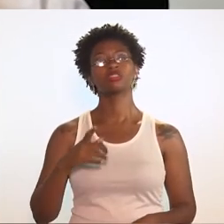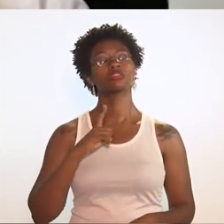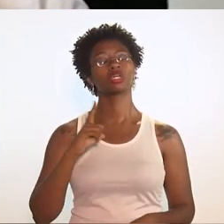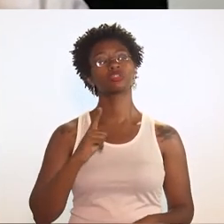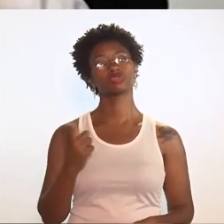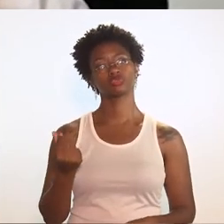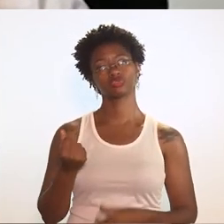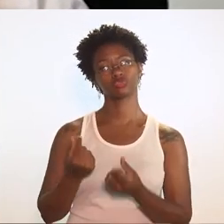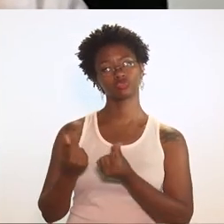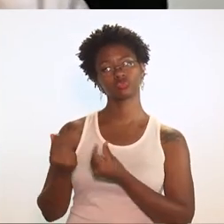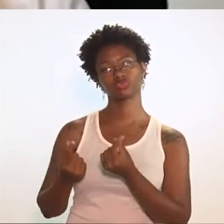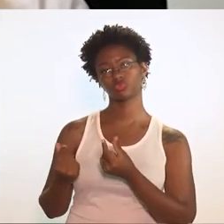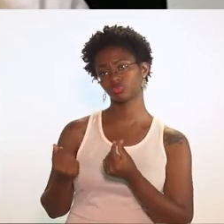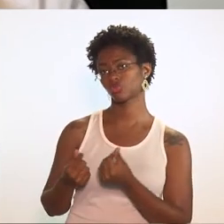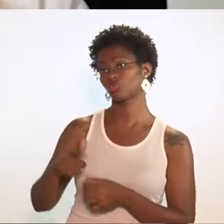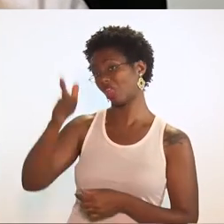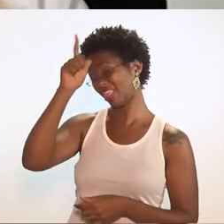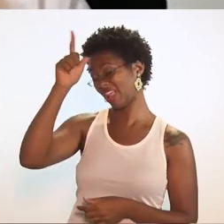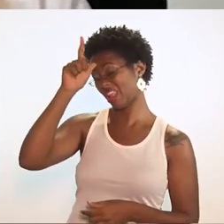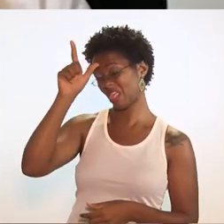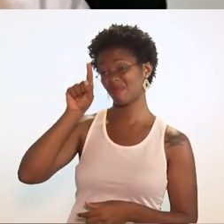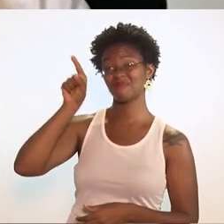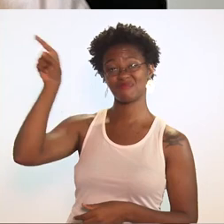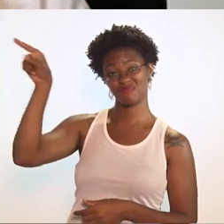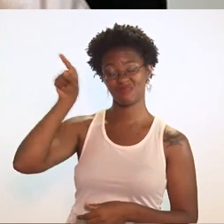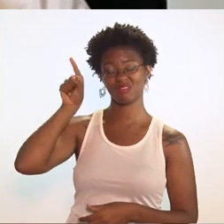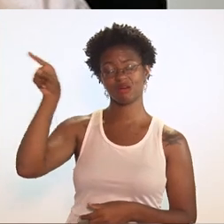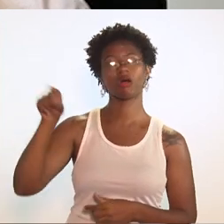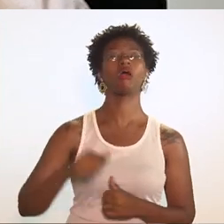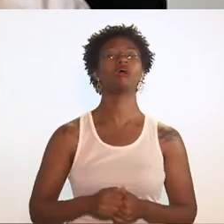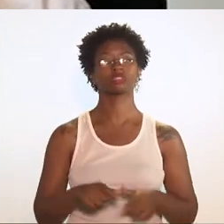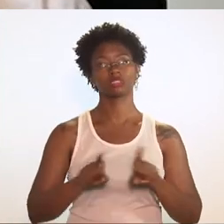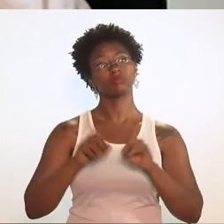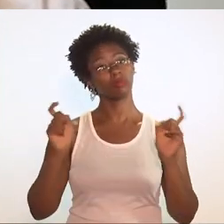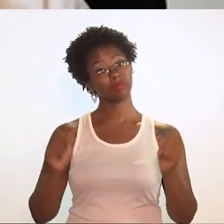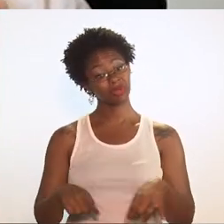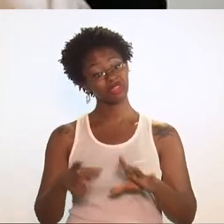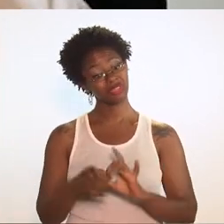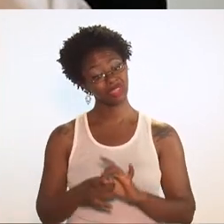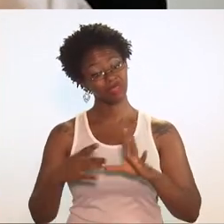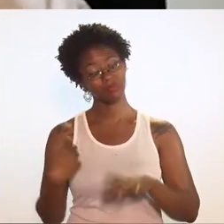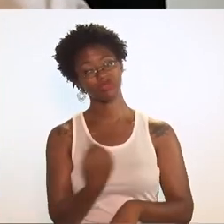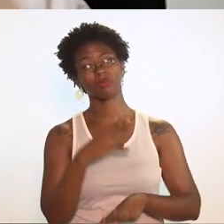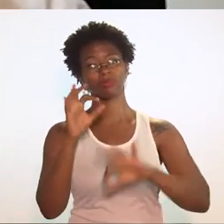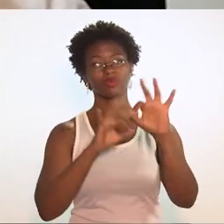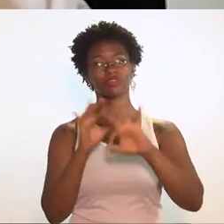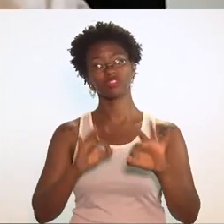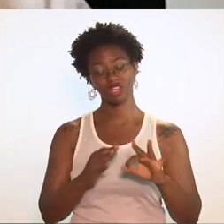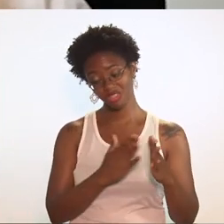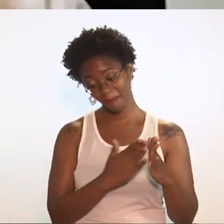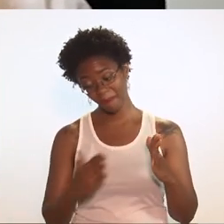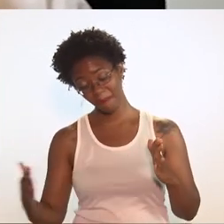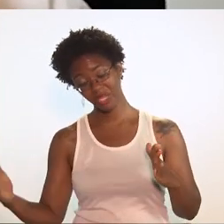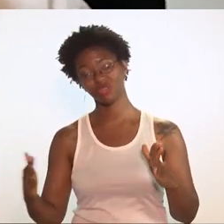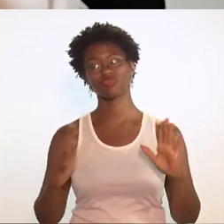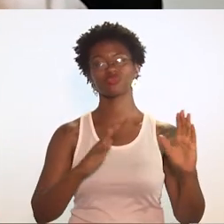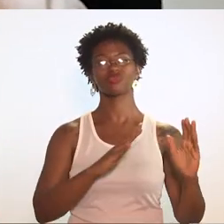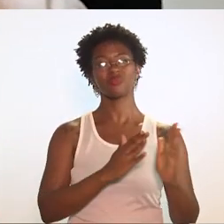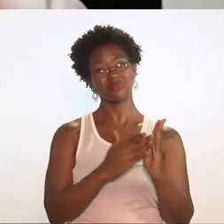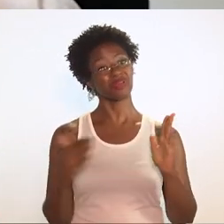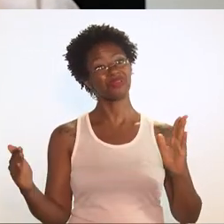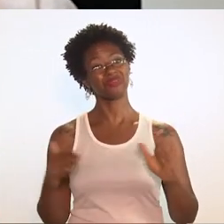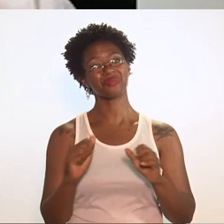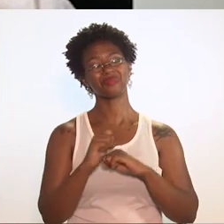com fundo, Rios Fund, é um fundo internacional alemão, que nos possibilitou também realizar um projeto